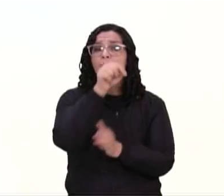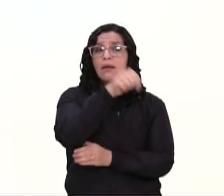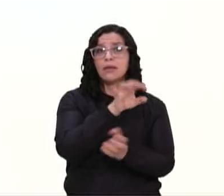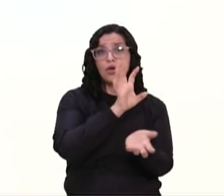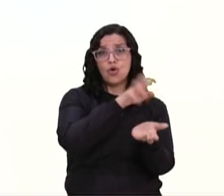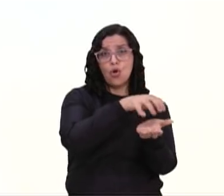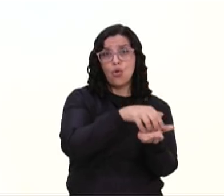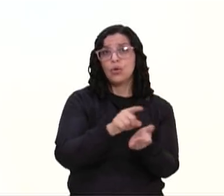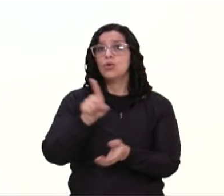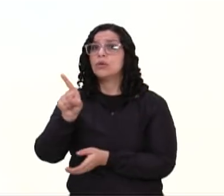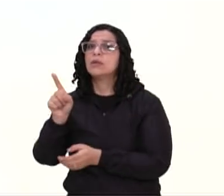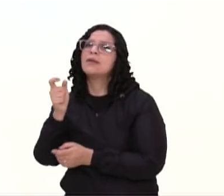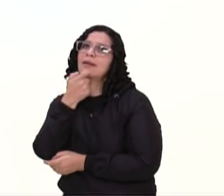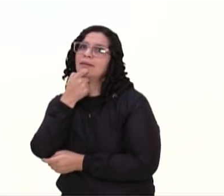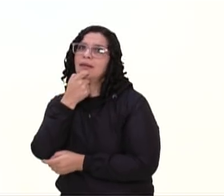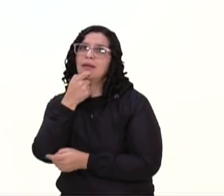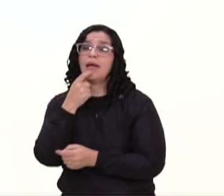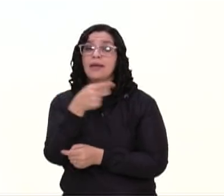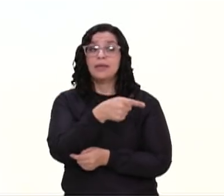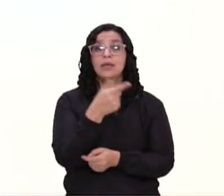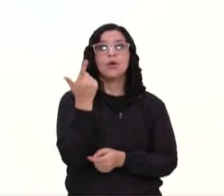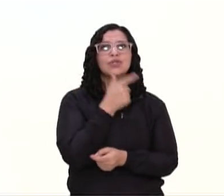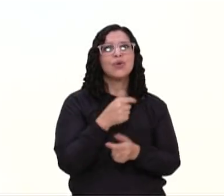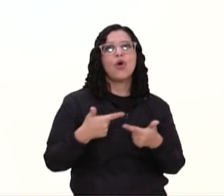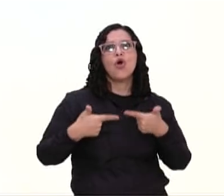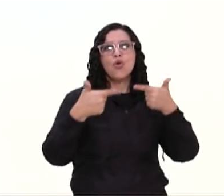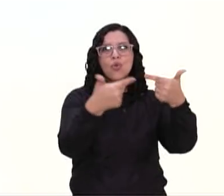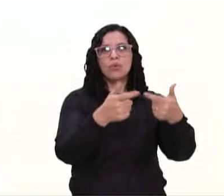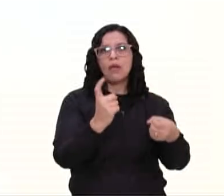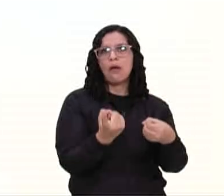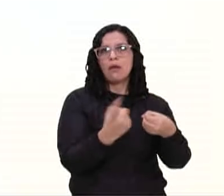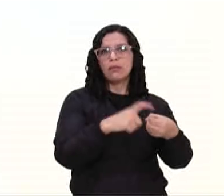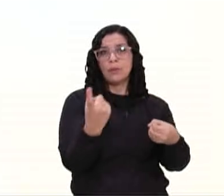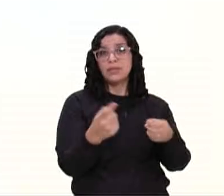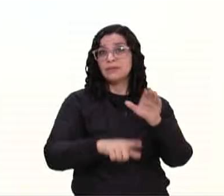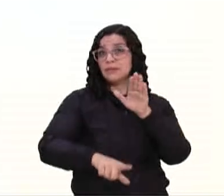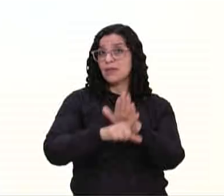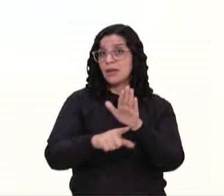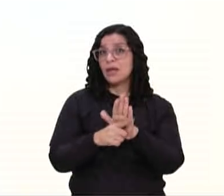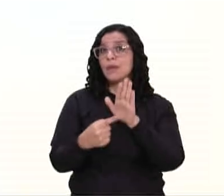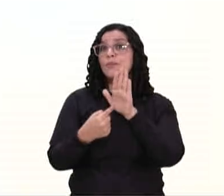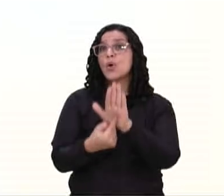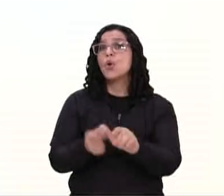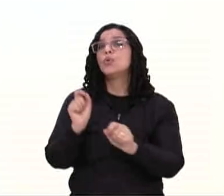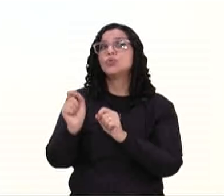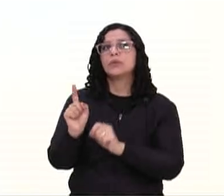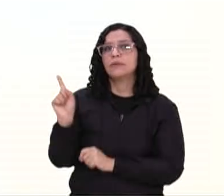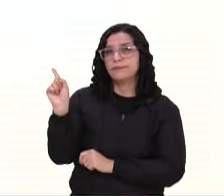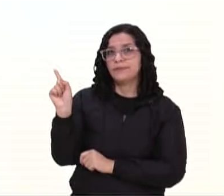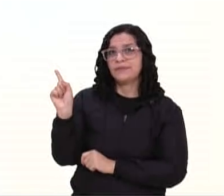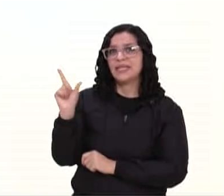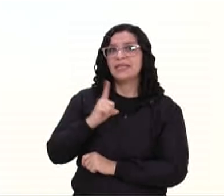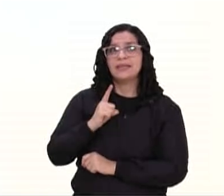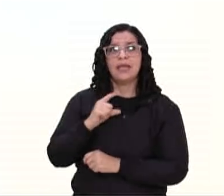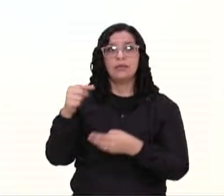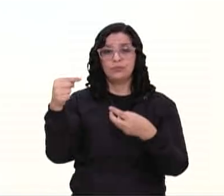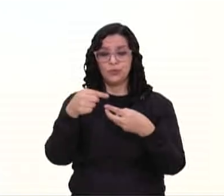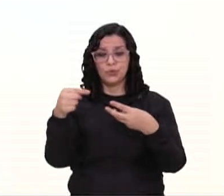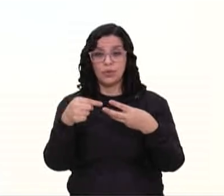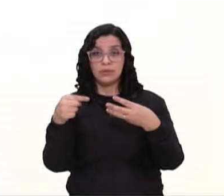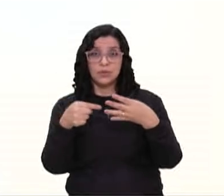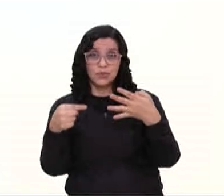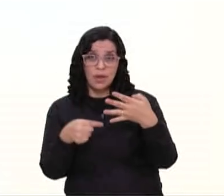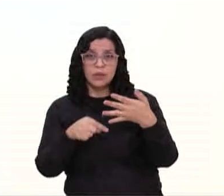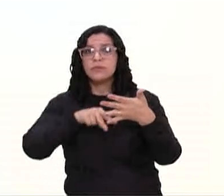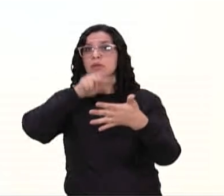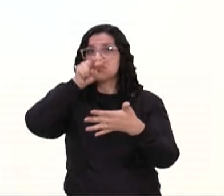inglesa, provocando a luta pela independência. Dentre os objetivos dessas leis destacam-se: vocês têm aí as 4 alternativas para